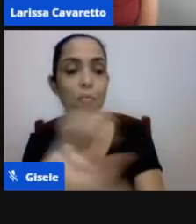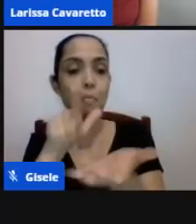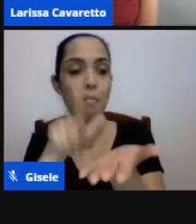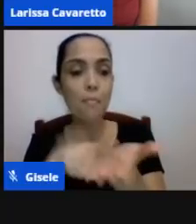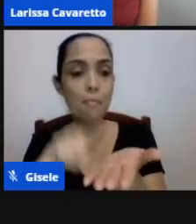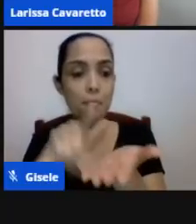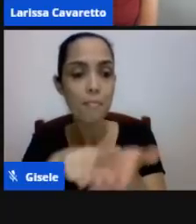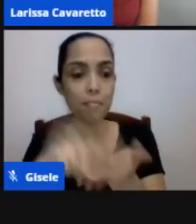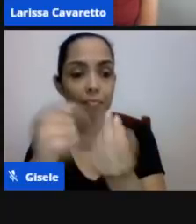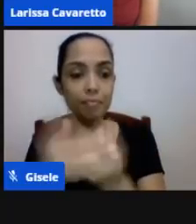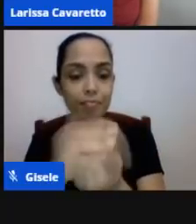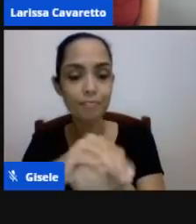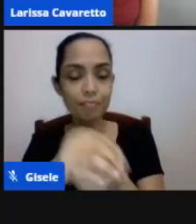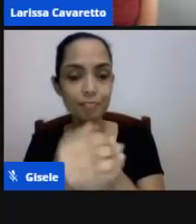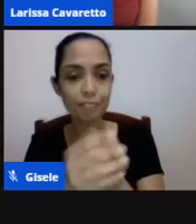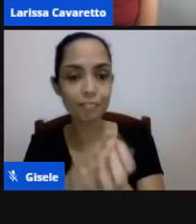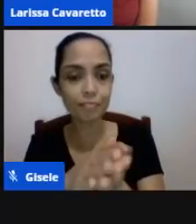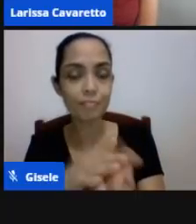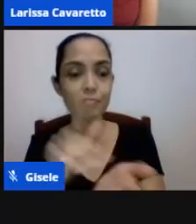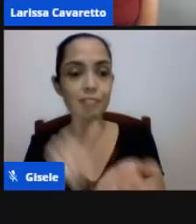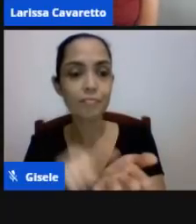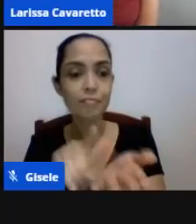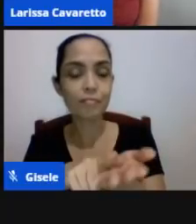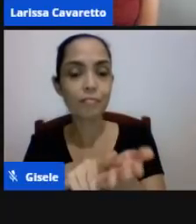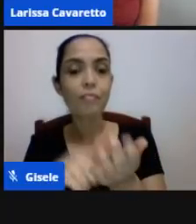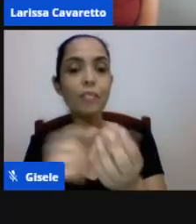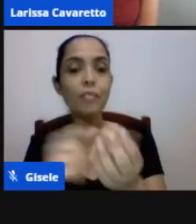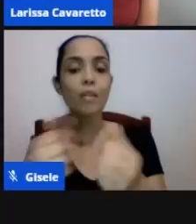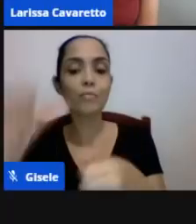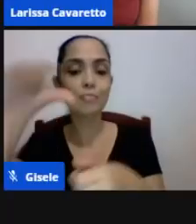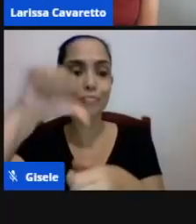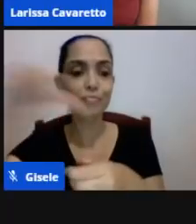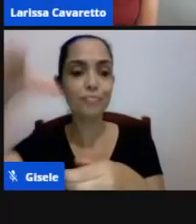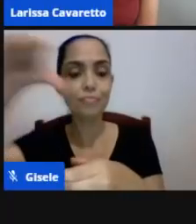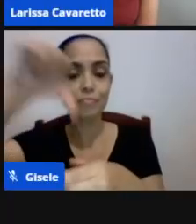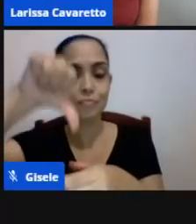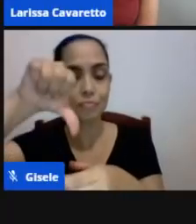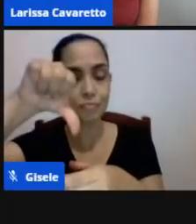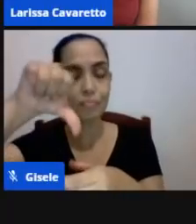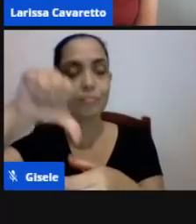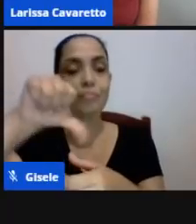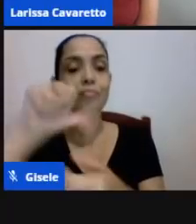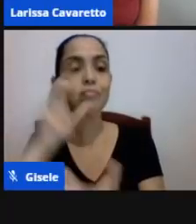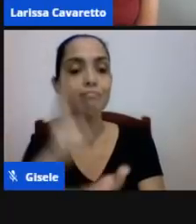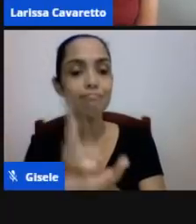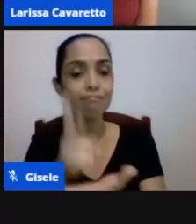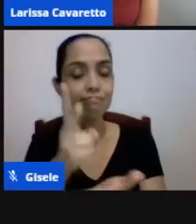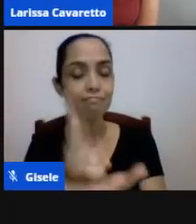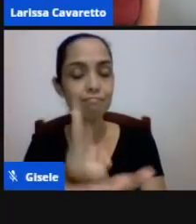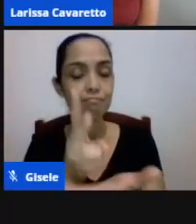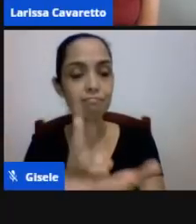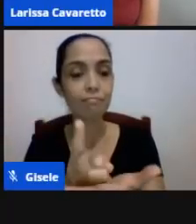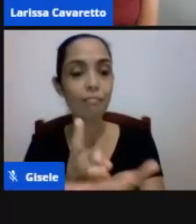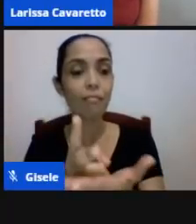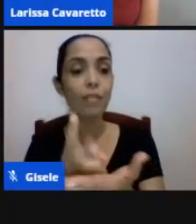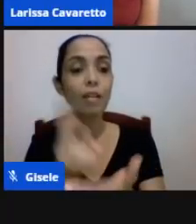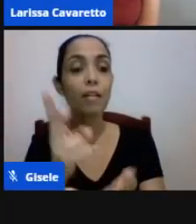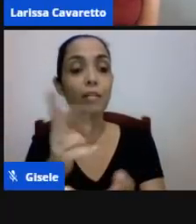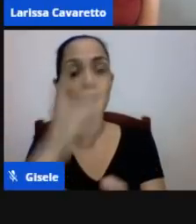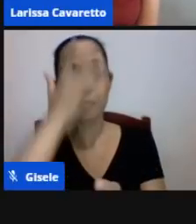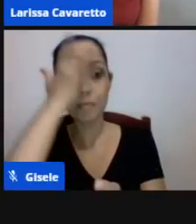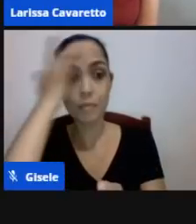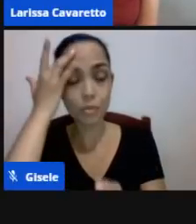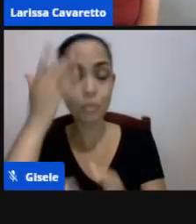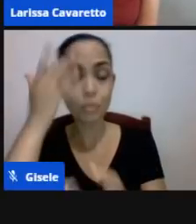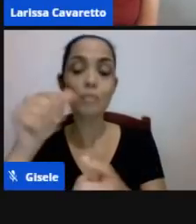medida de higienização das mãos de forma adequada. A gente precisa desse reabastecimento contínuo. Então, deixar um funcionário ali volante